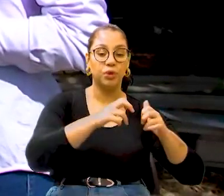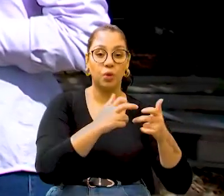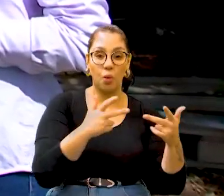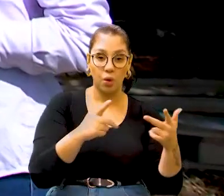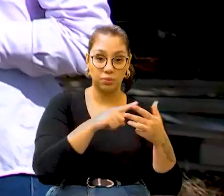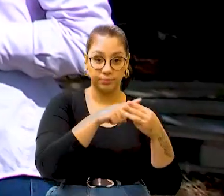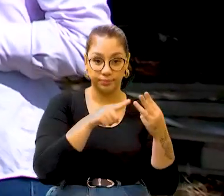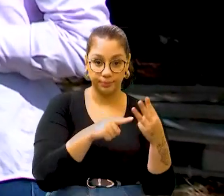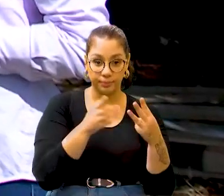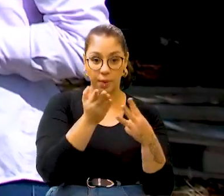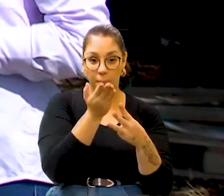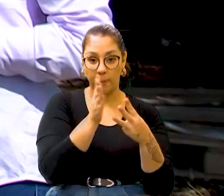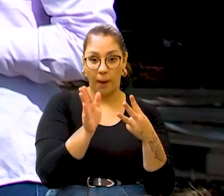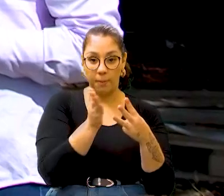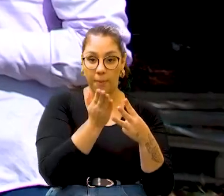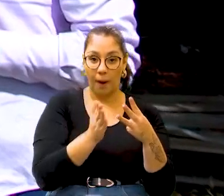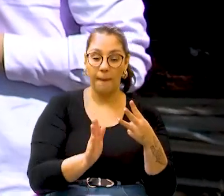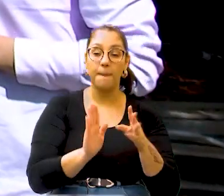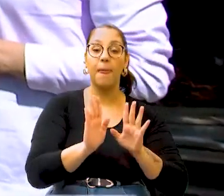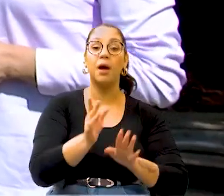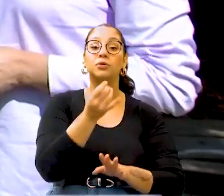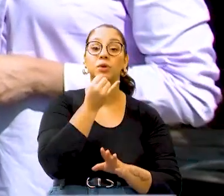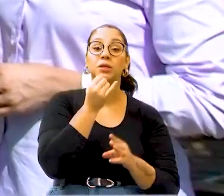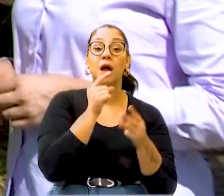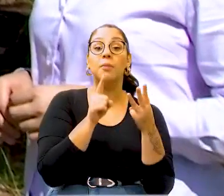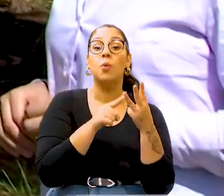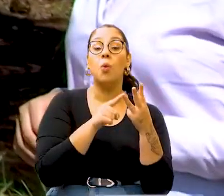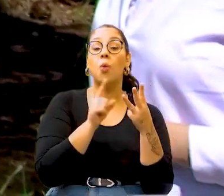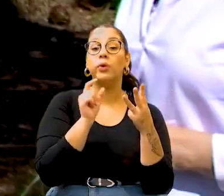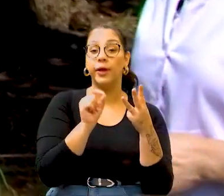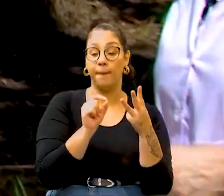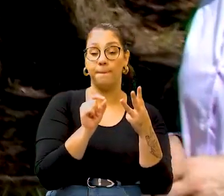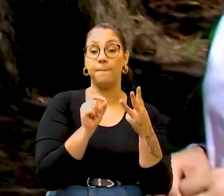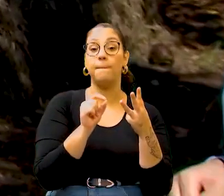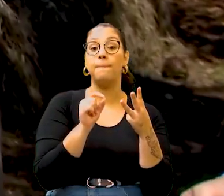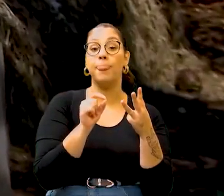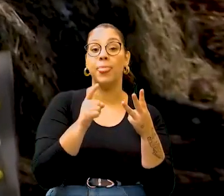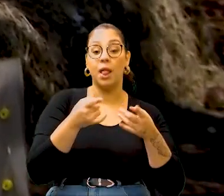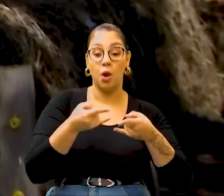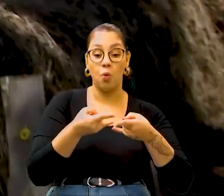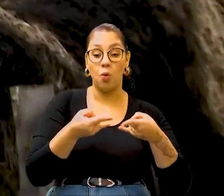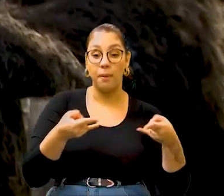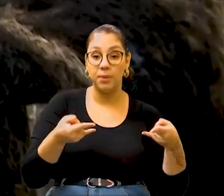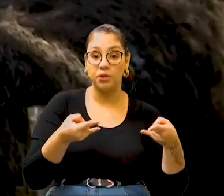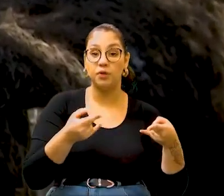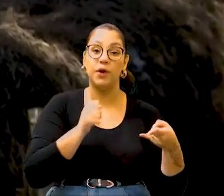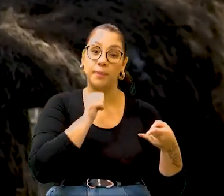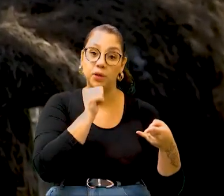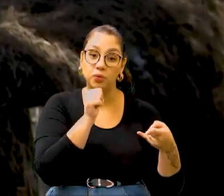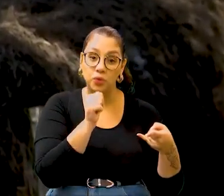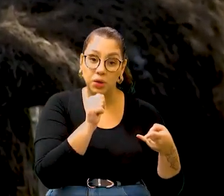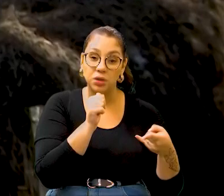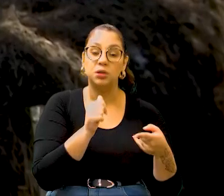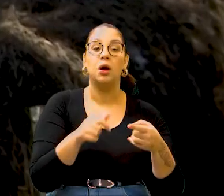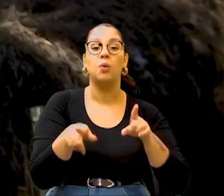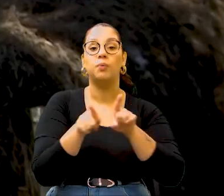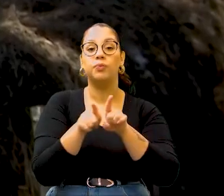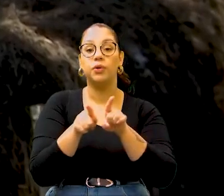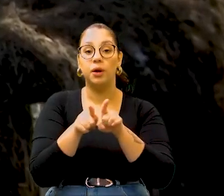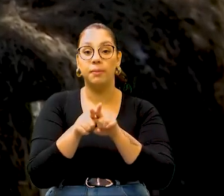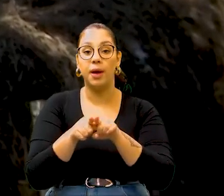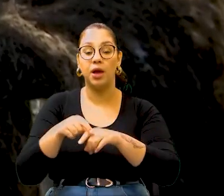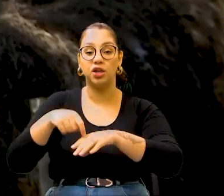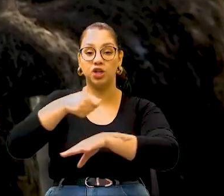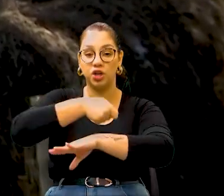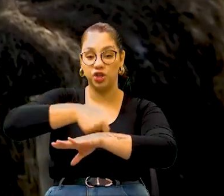próprias casas corretamente os resíduos. Mas um exemplo do que é rejeito são os absorventes usados,